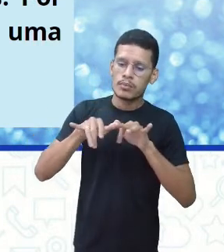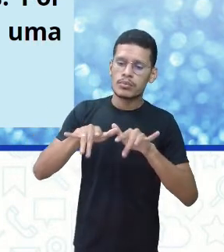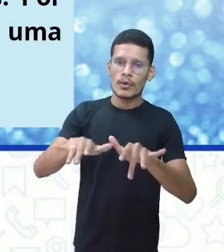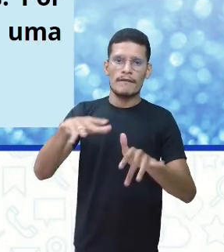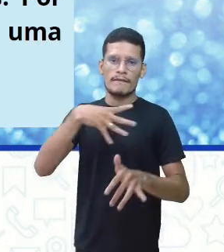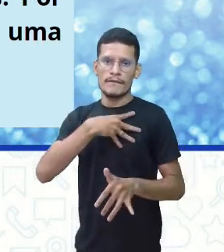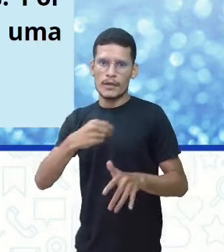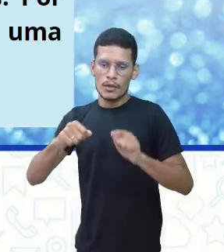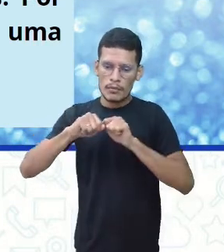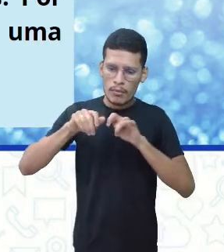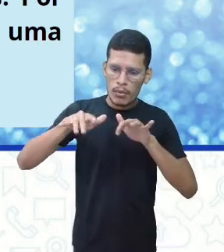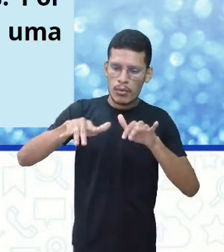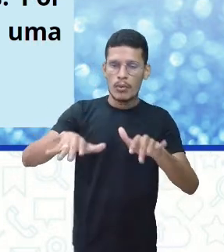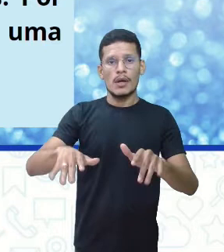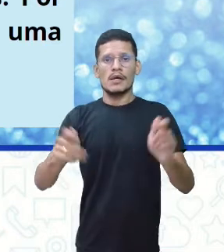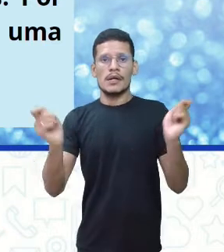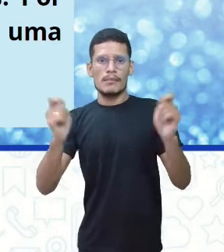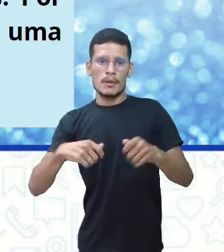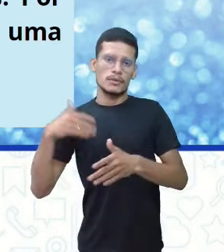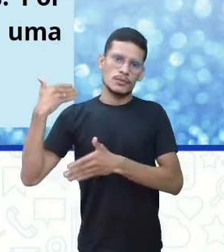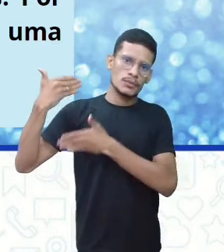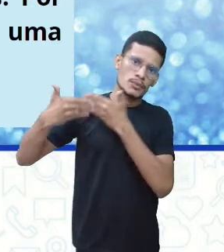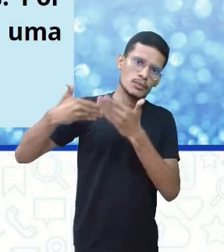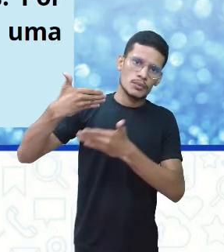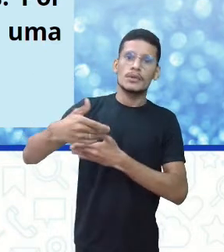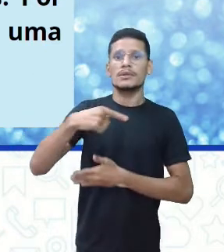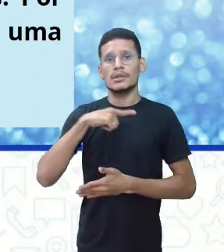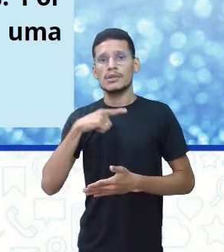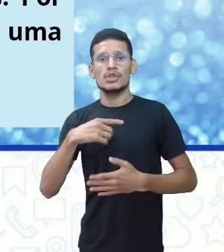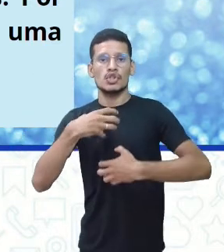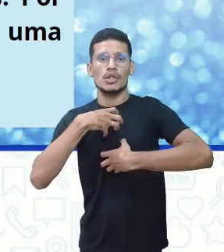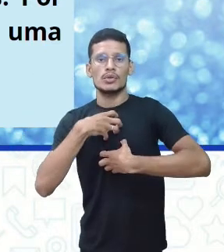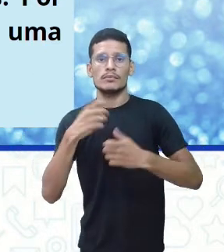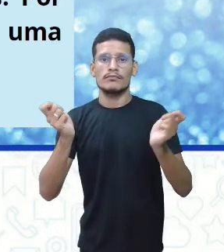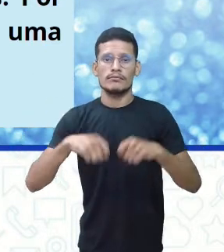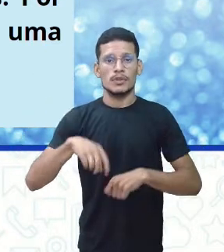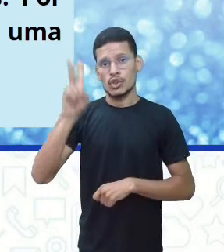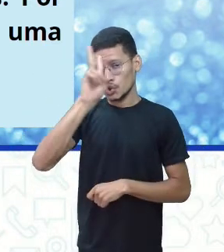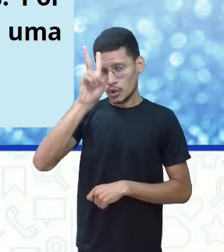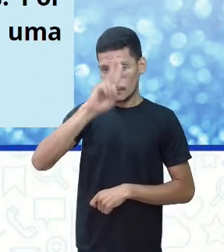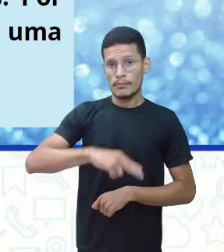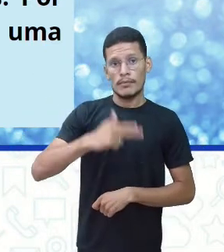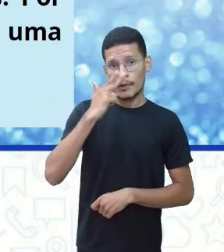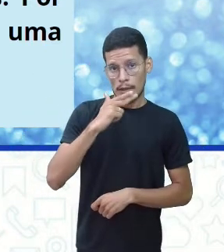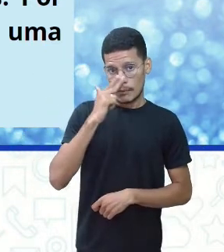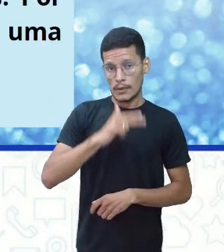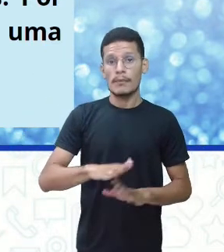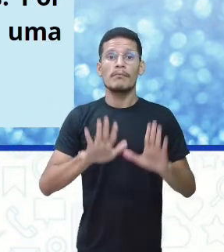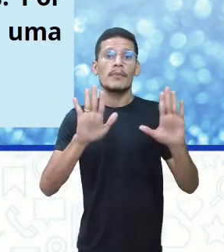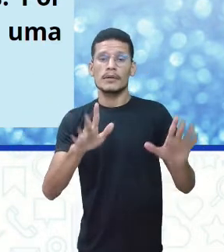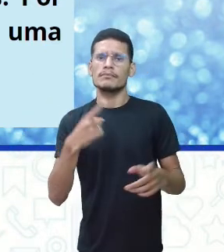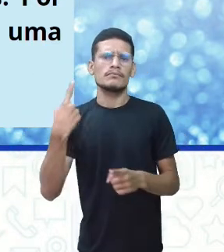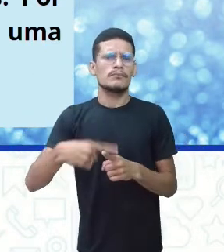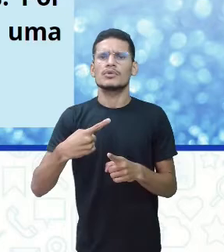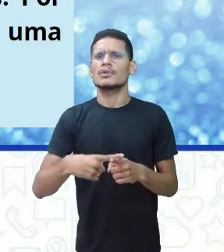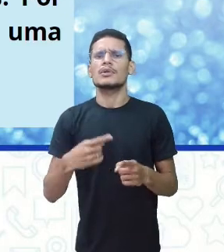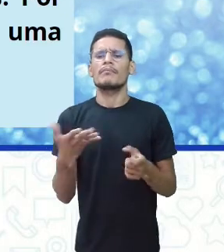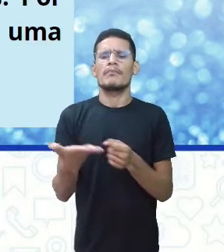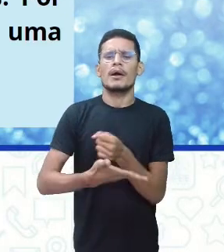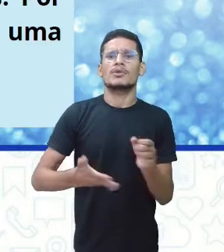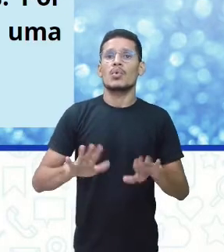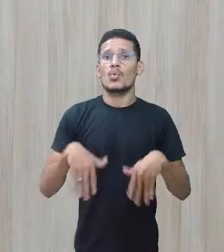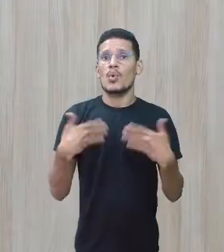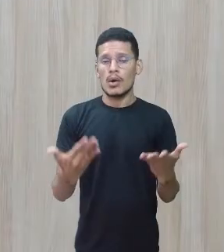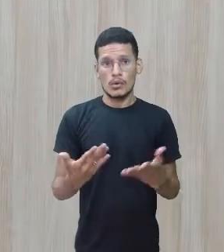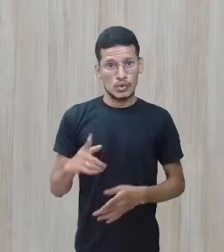Por esse motivo, pode haver várias versões de uma mesma história. Certo? Por quê? Qual é a essência aqui?